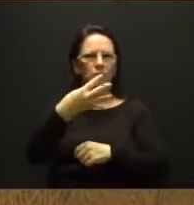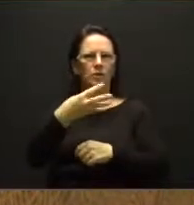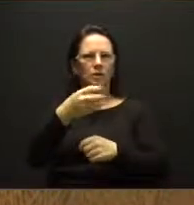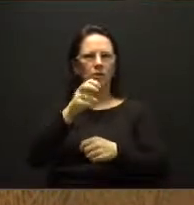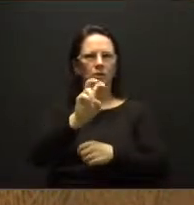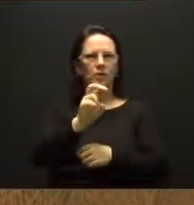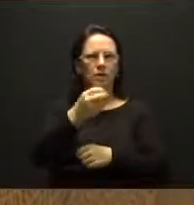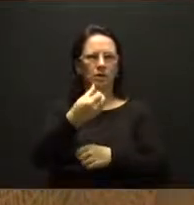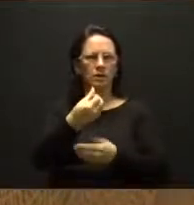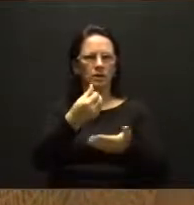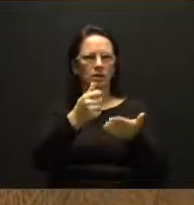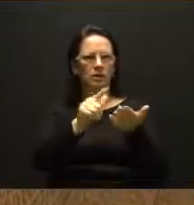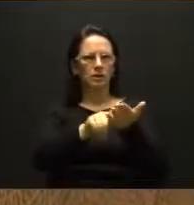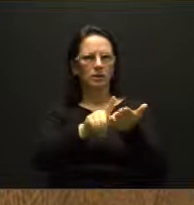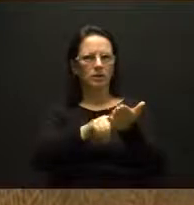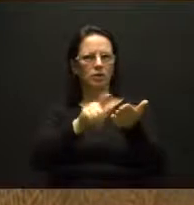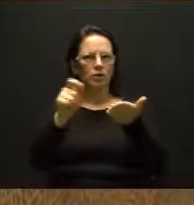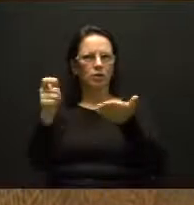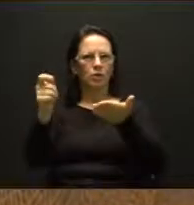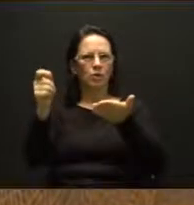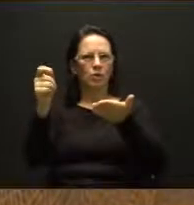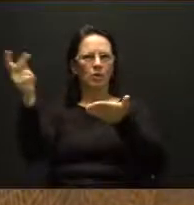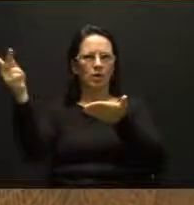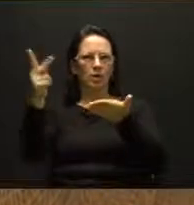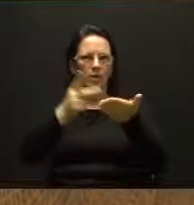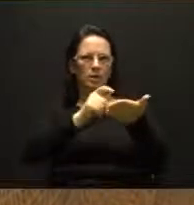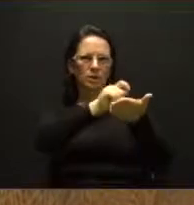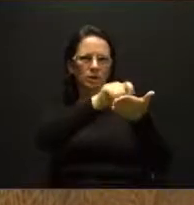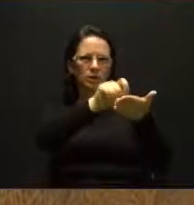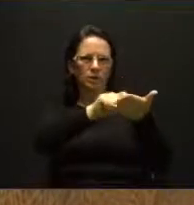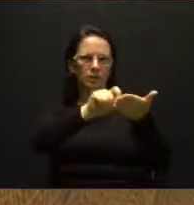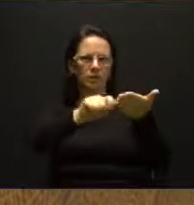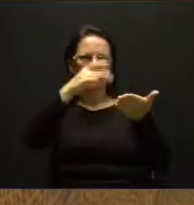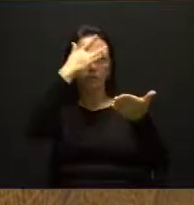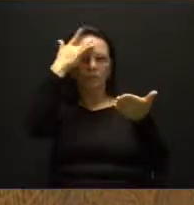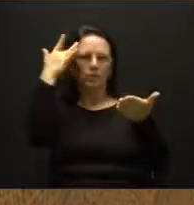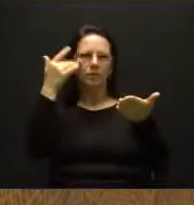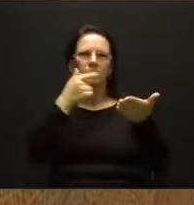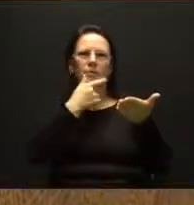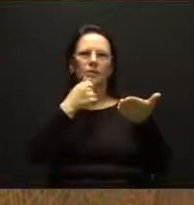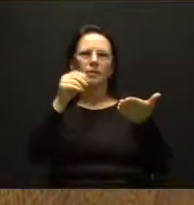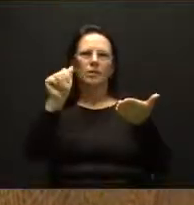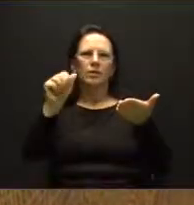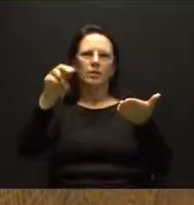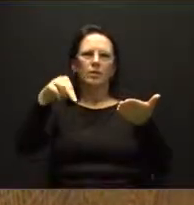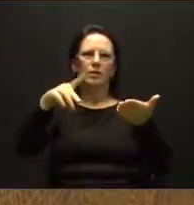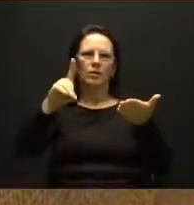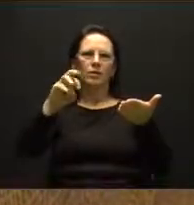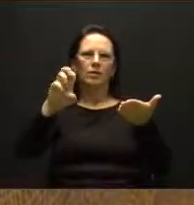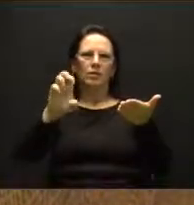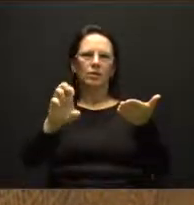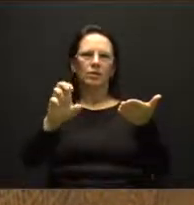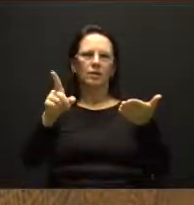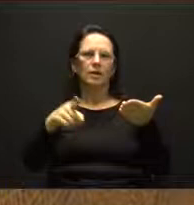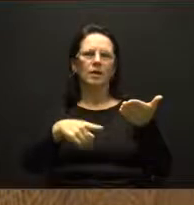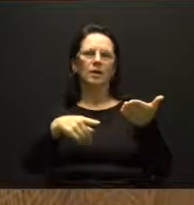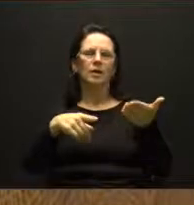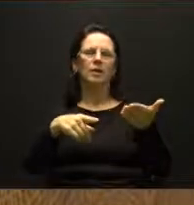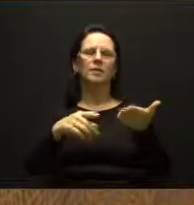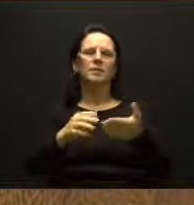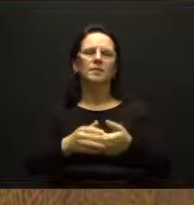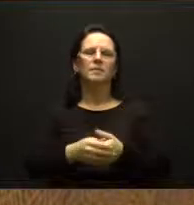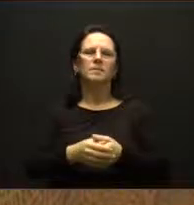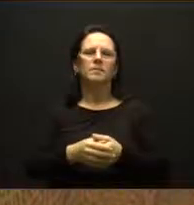ficarão registradas presença do senhor doutor andré mamede isi presidente da oab de